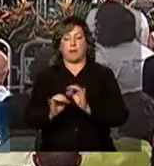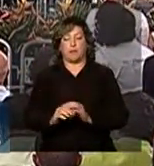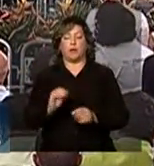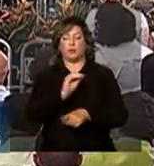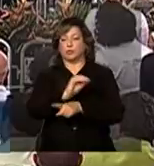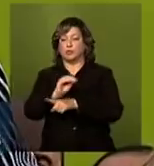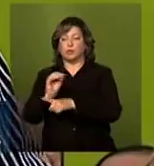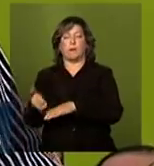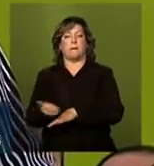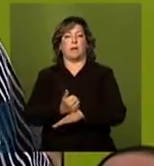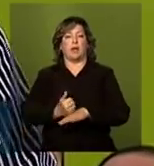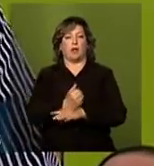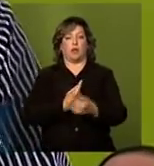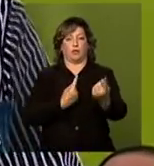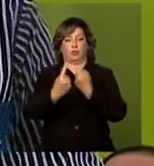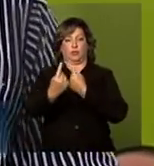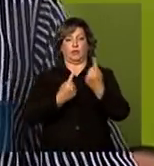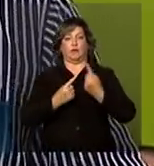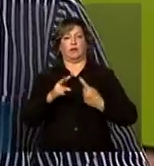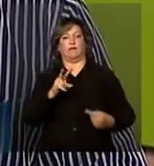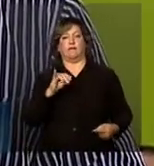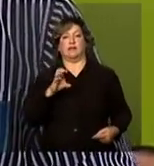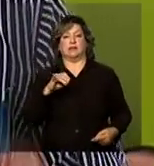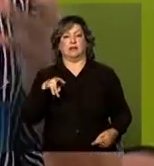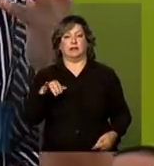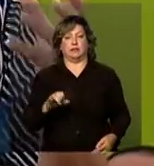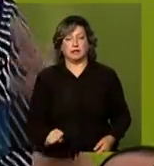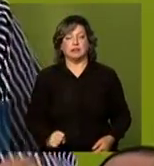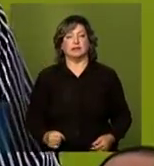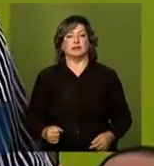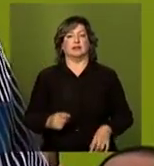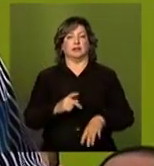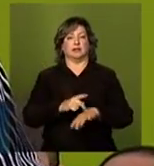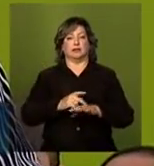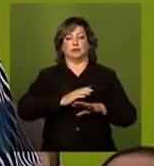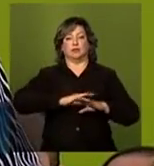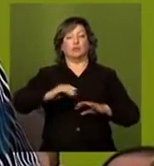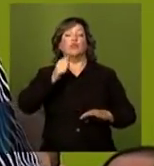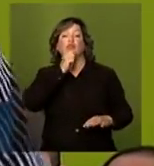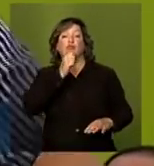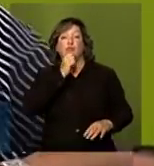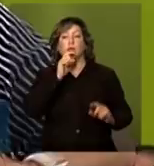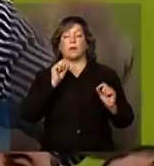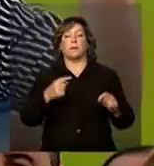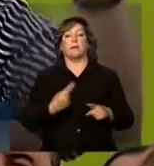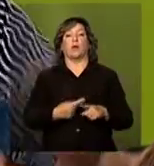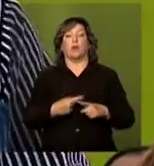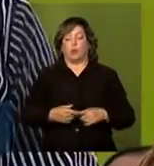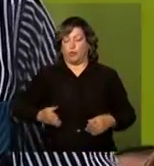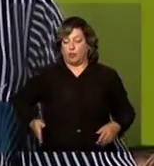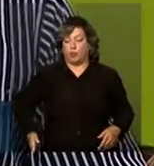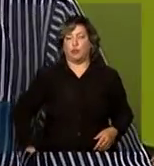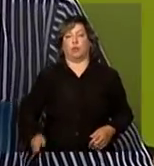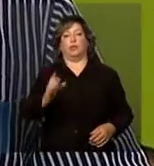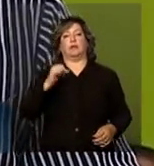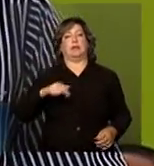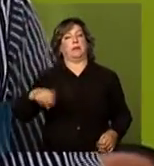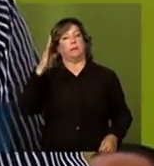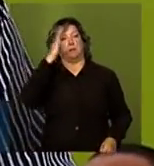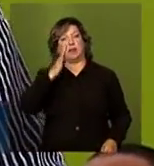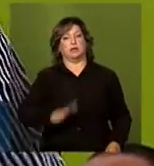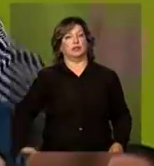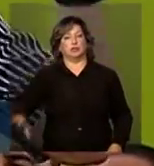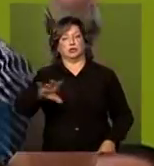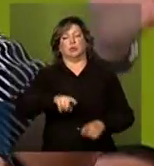e melhorias nas estradas vicinais as estradas não pavimentadas que cortam o nosso Brasil